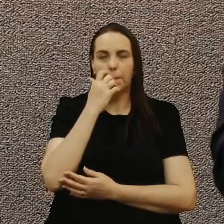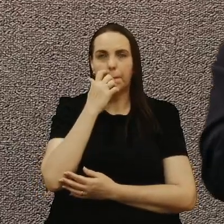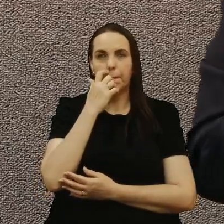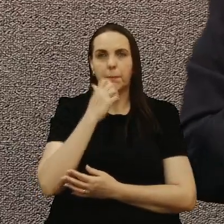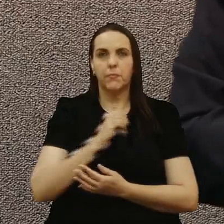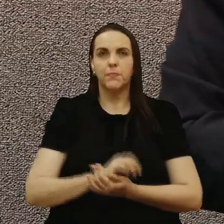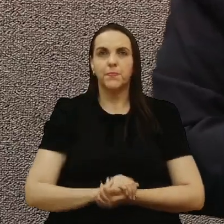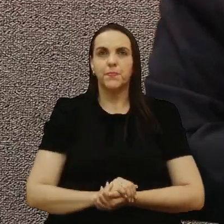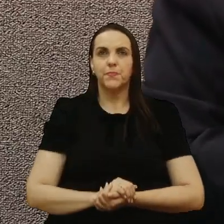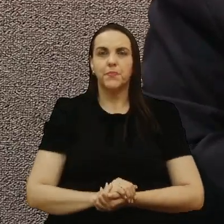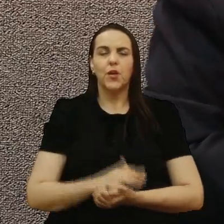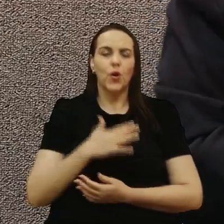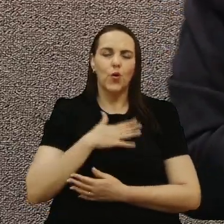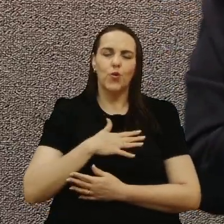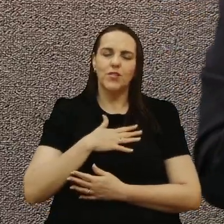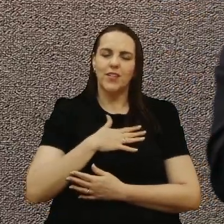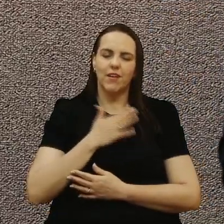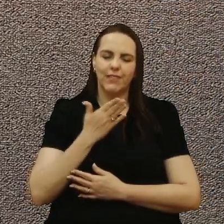gostava muito dele.